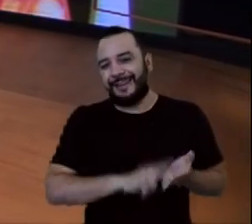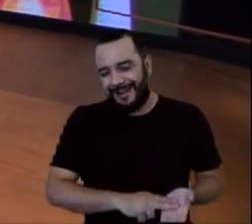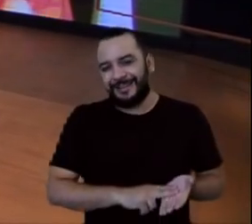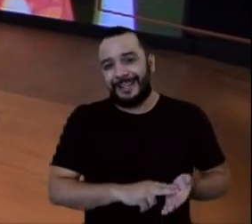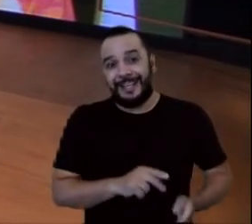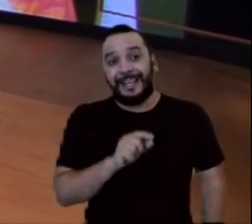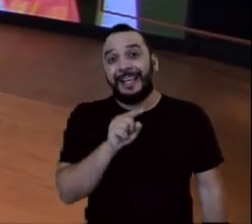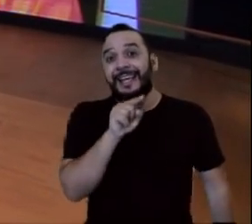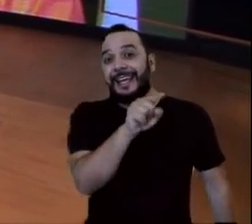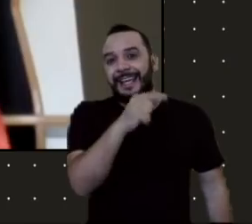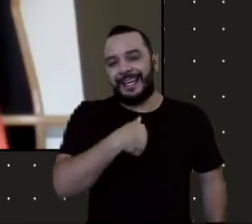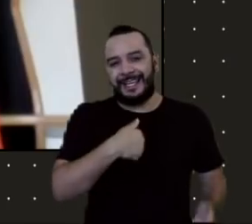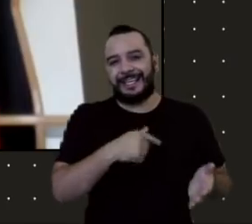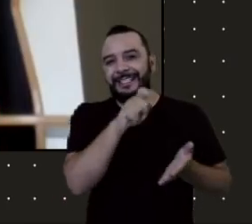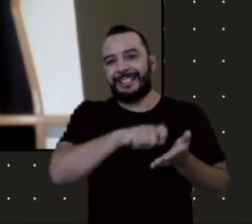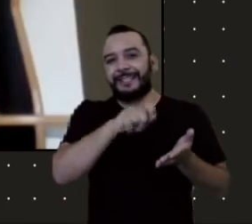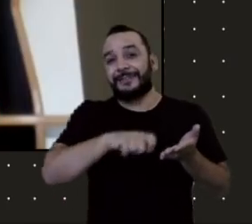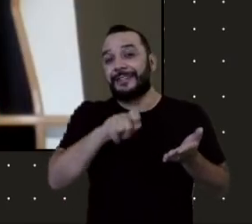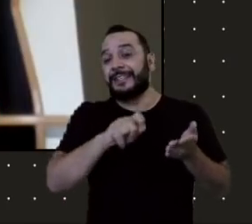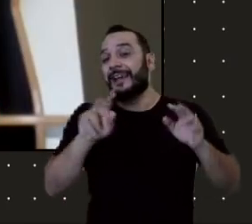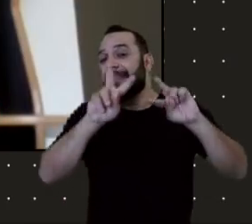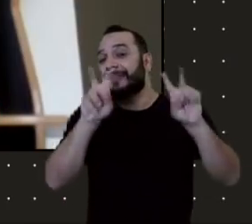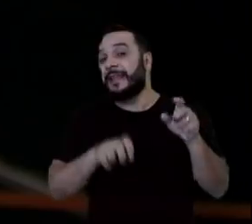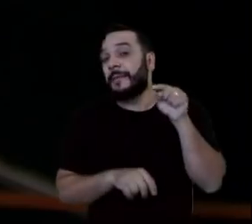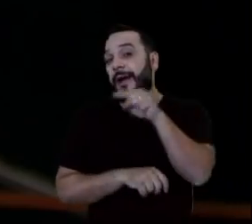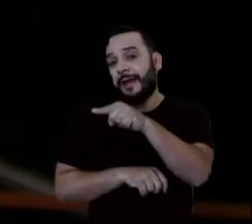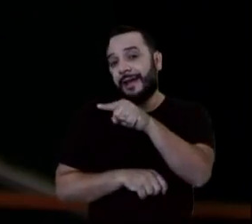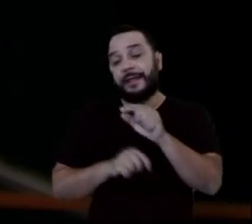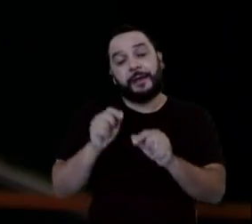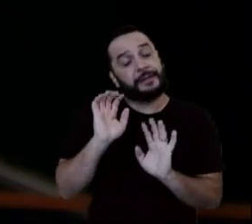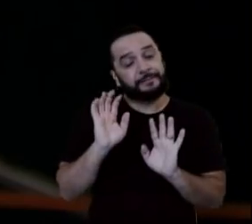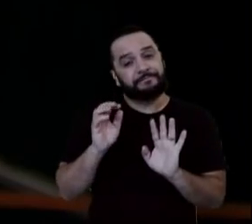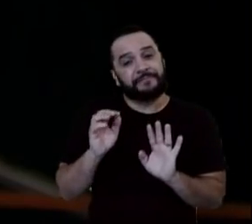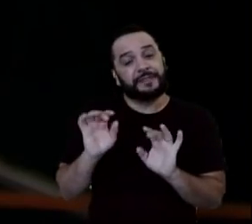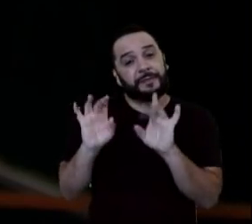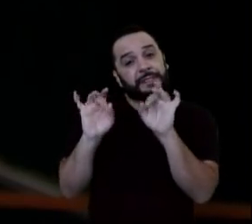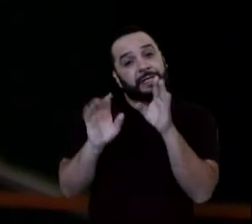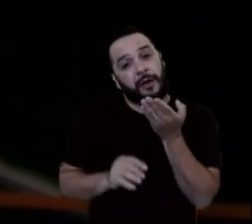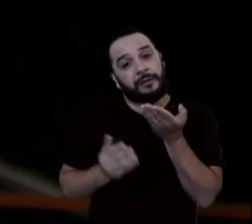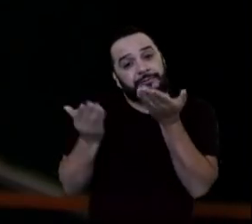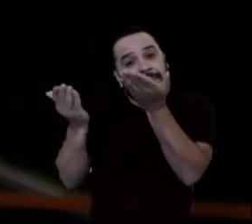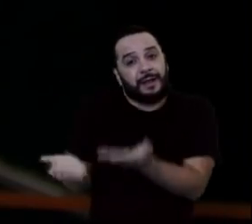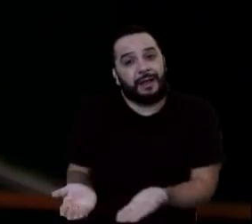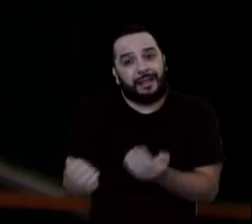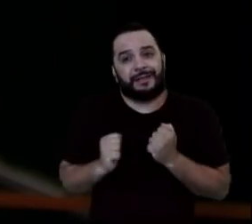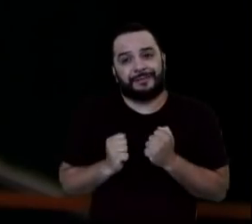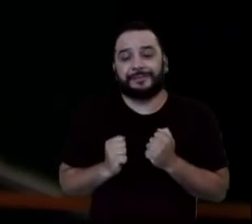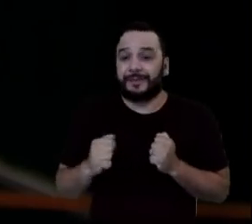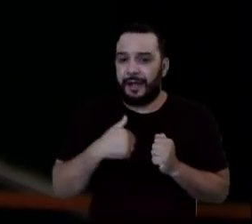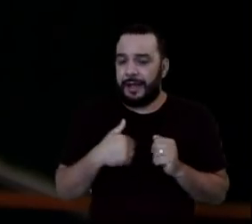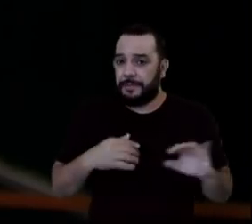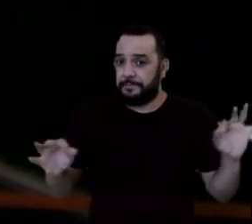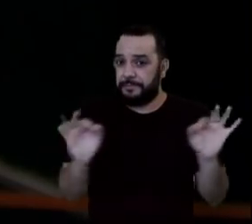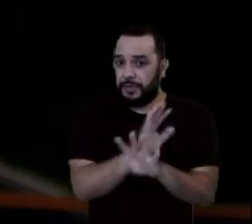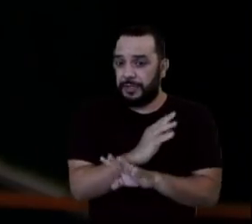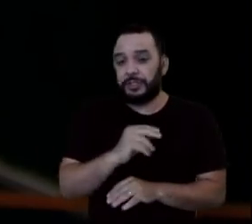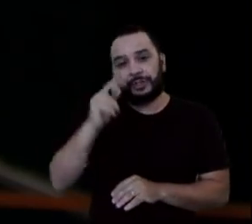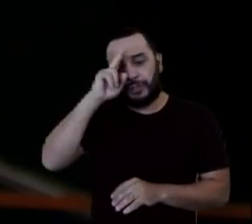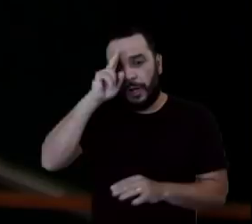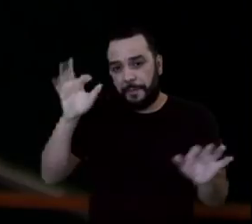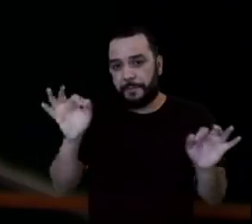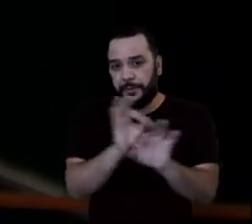era nem uma correspondência, ele escrevia sobre ela e para ela. E aí, quando terminou essa história